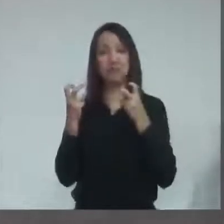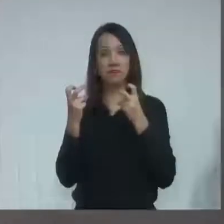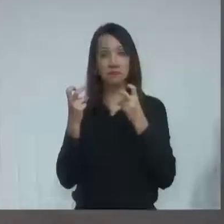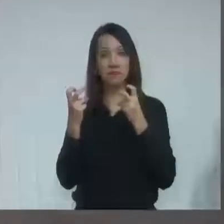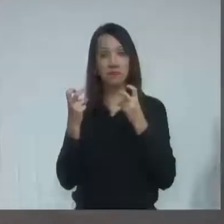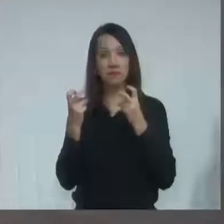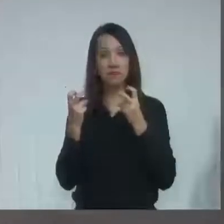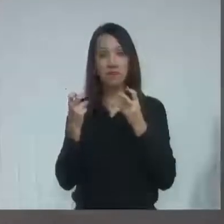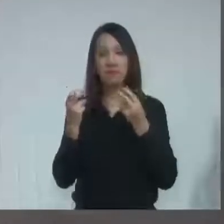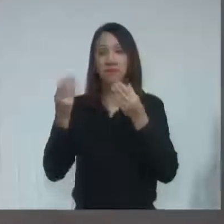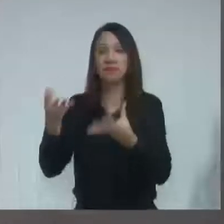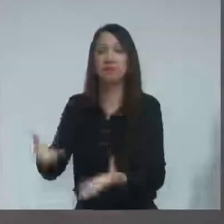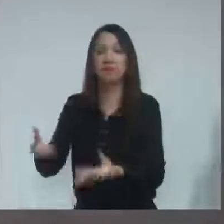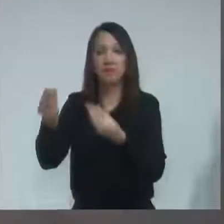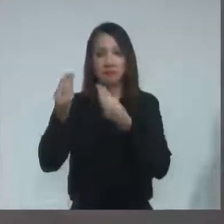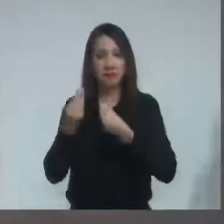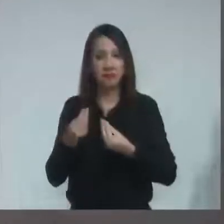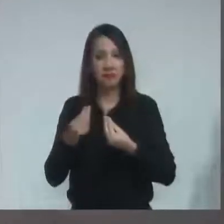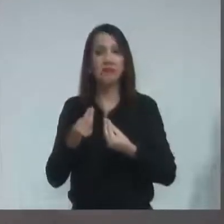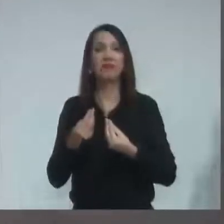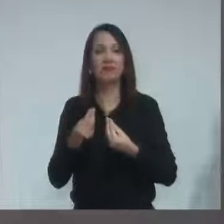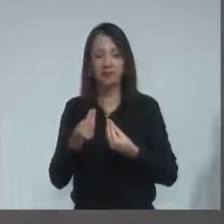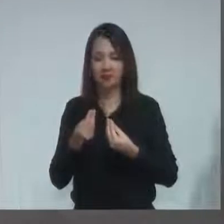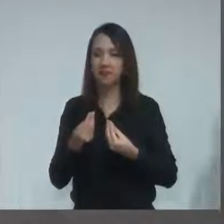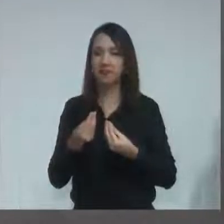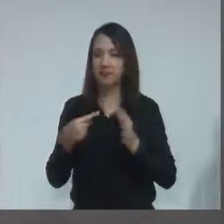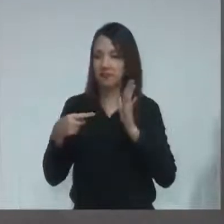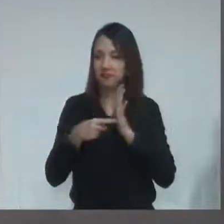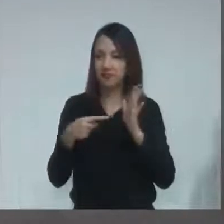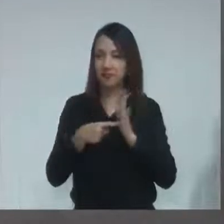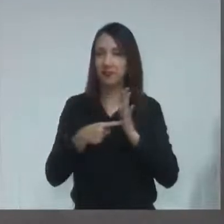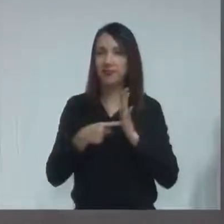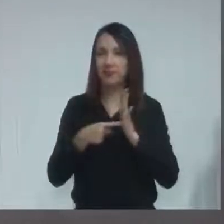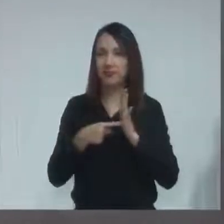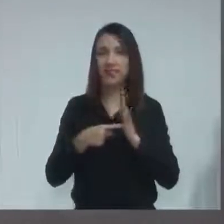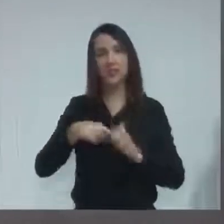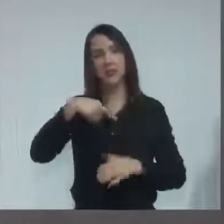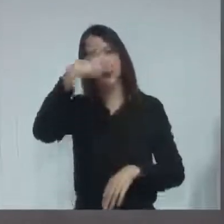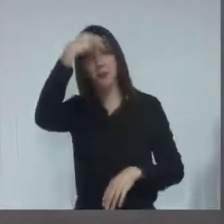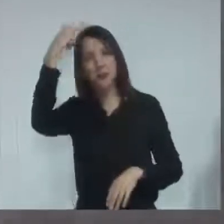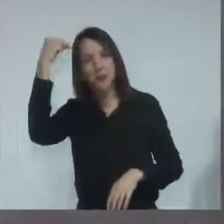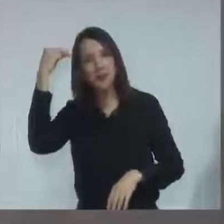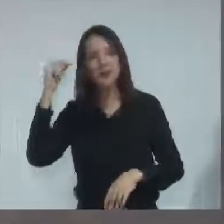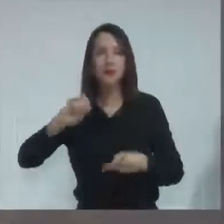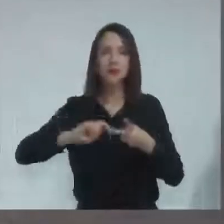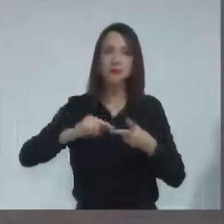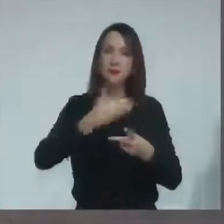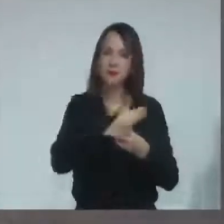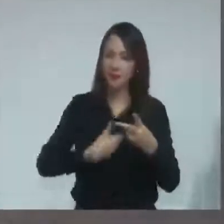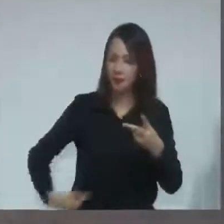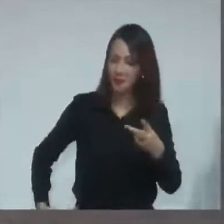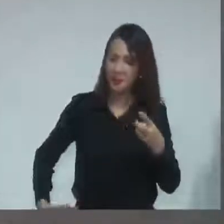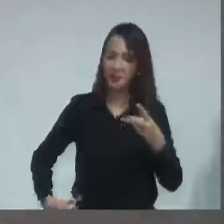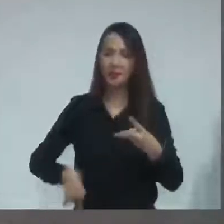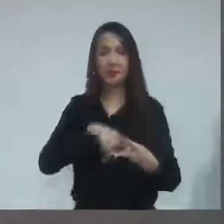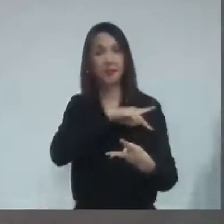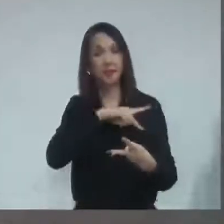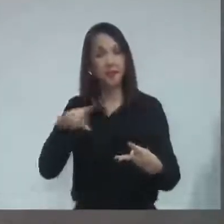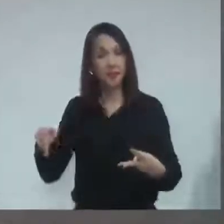ele traz para si e acolhe essa denúncia do promotor, o prefeito, o governador ou o presidente da República se